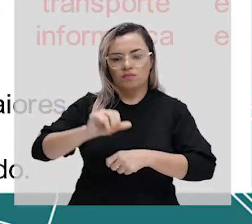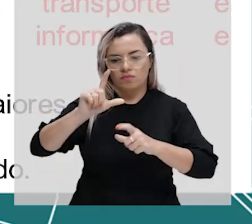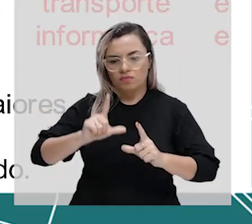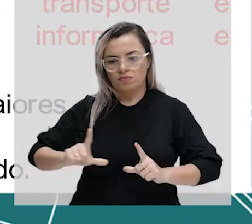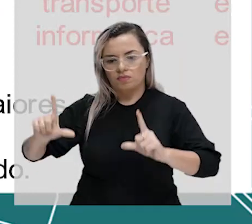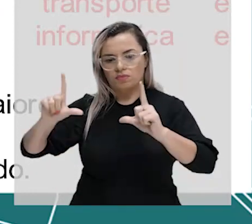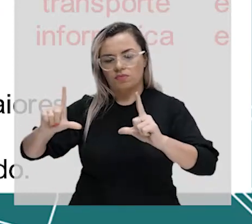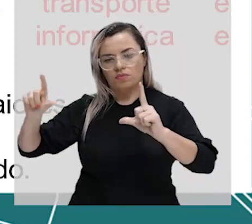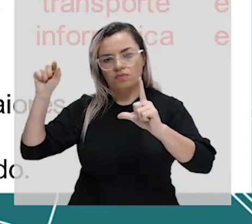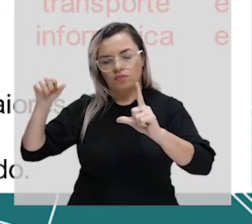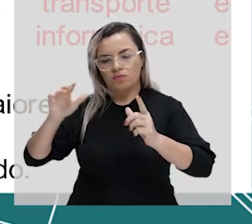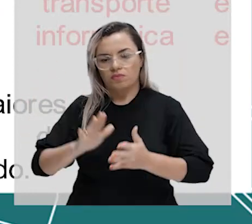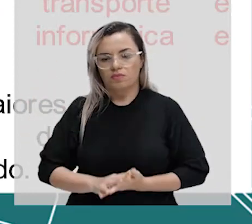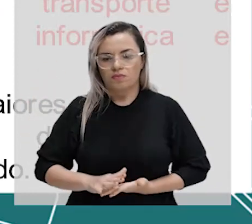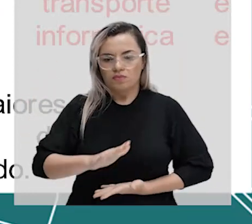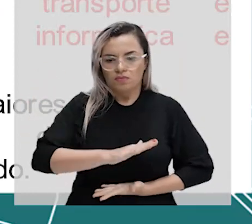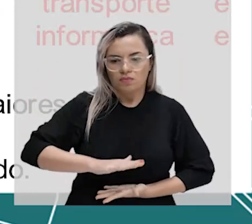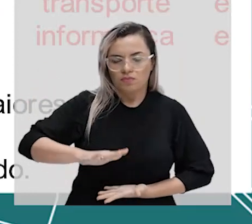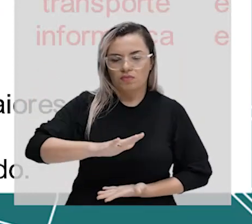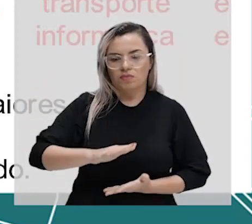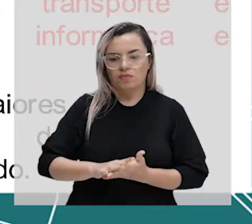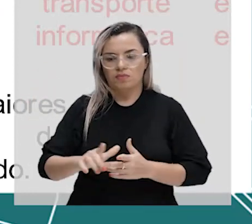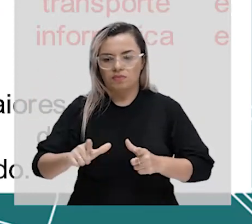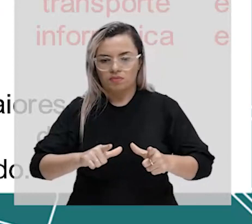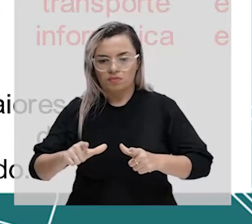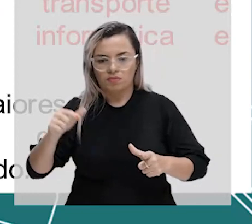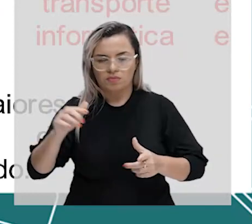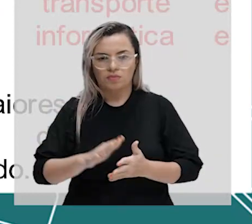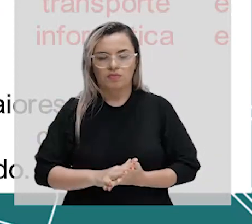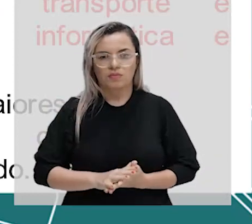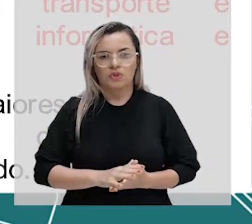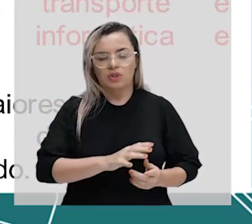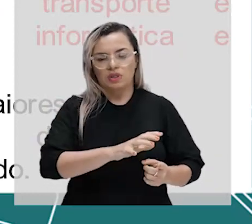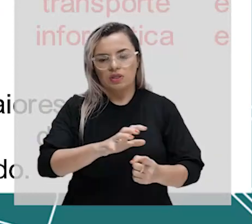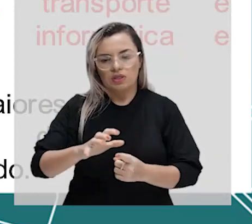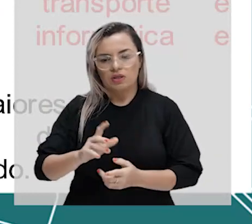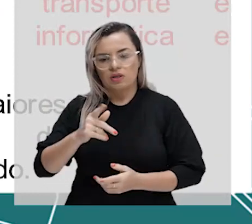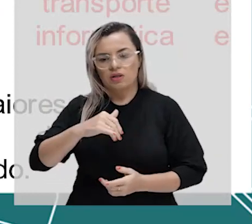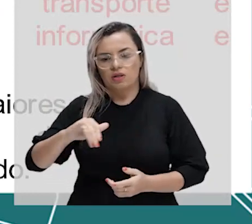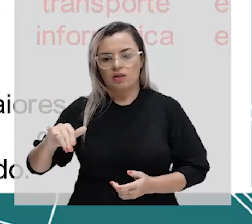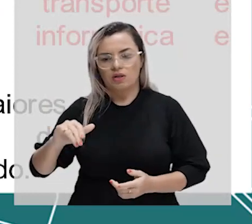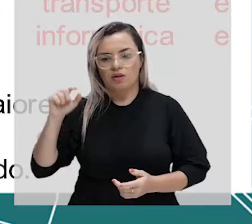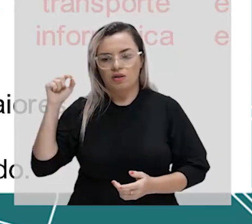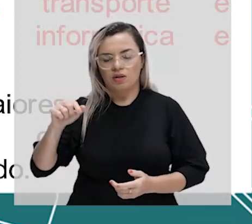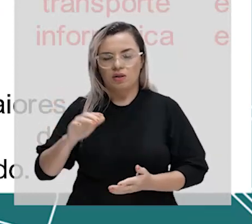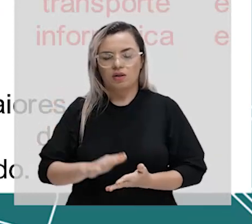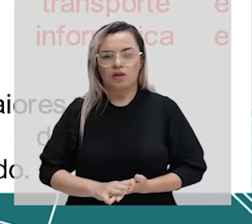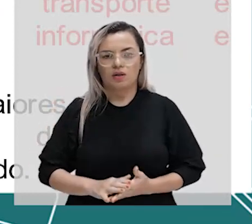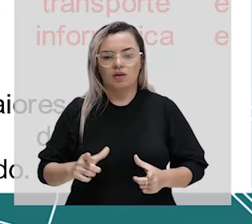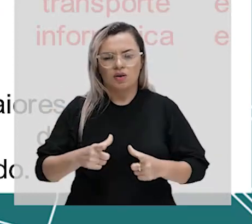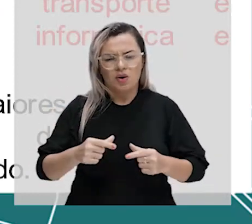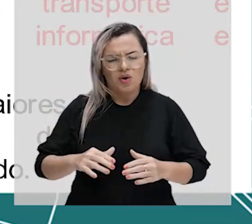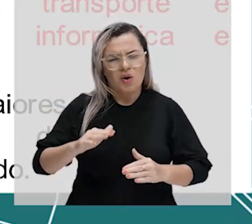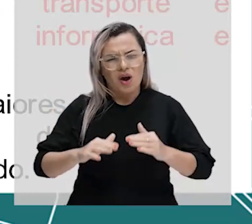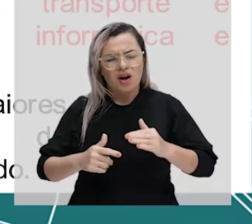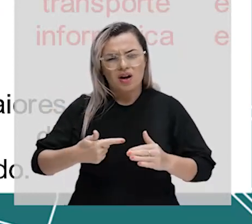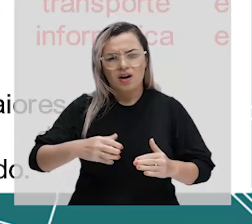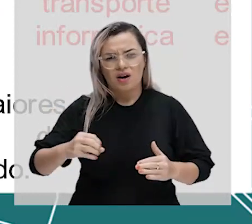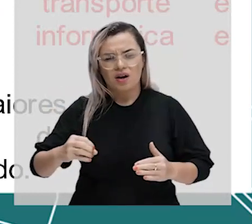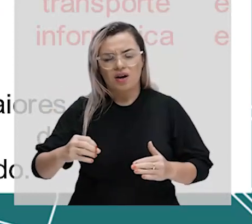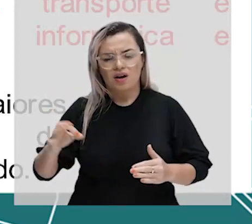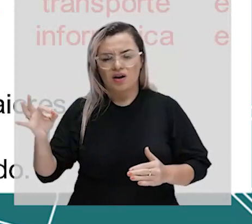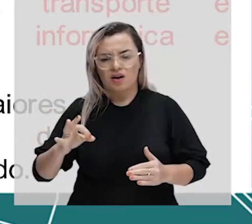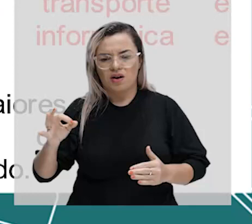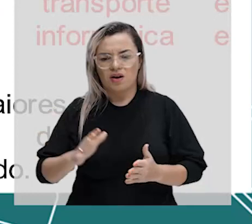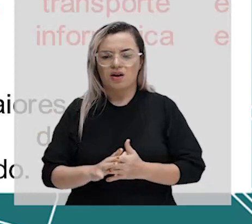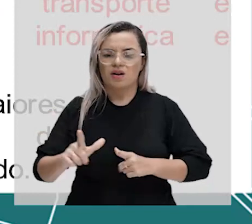a bela Tóquio, tá certo? O setor de serviços, ele é o que mais contribui com o PIB japonês, quase 70%, tá certo? Vai empregar também